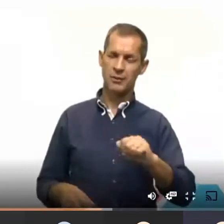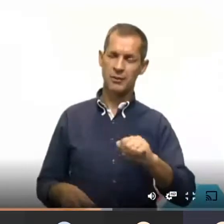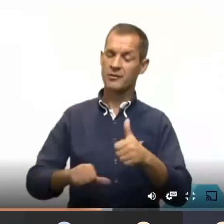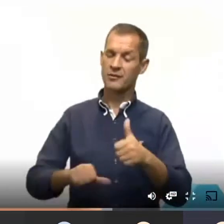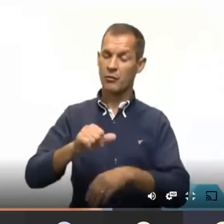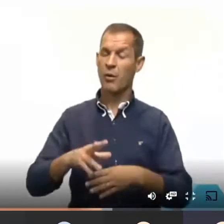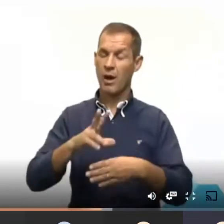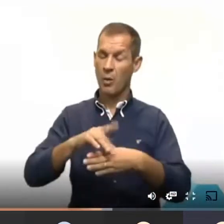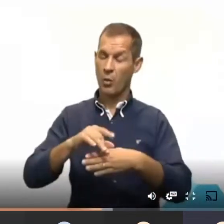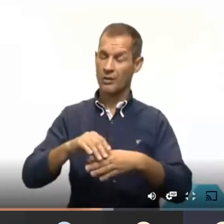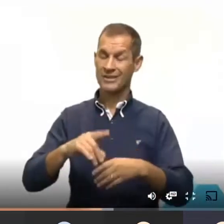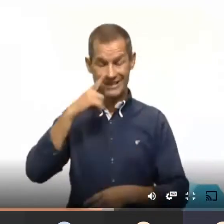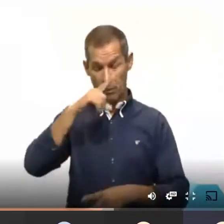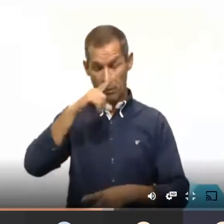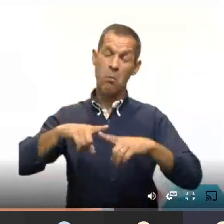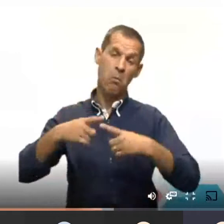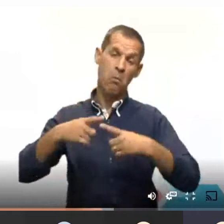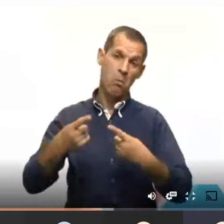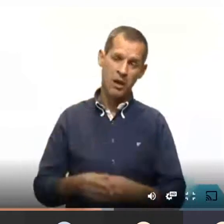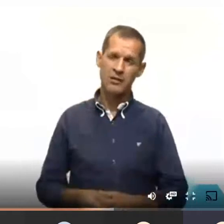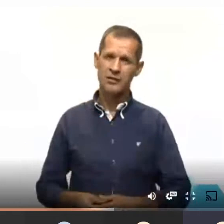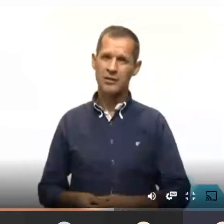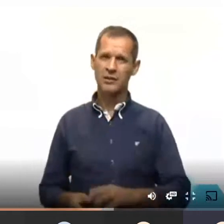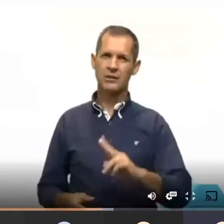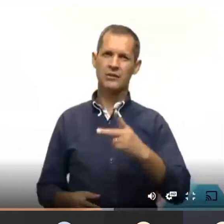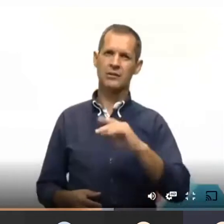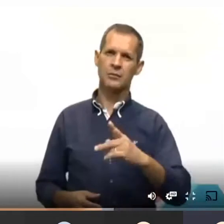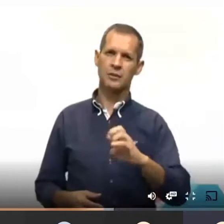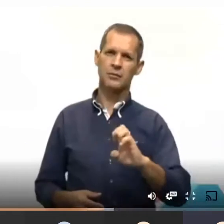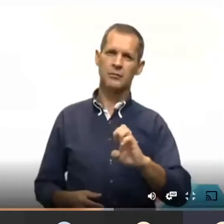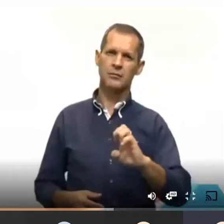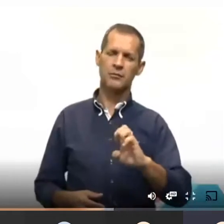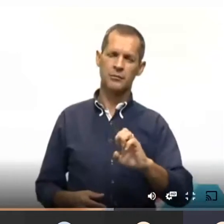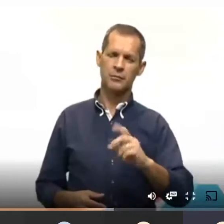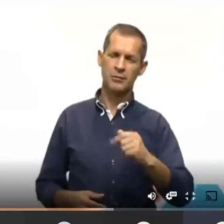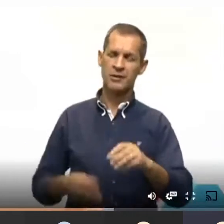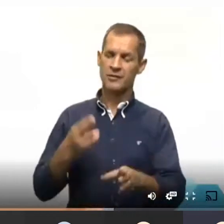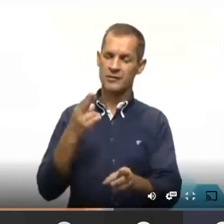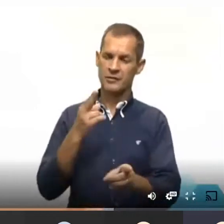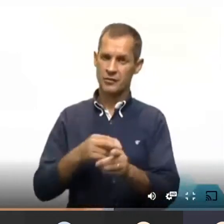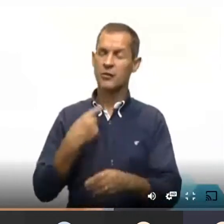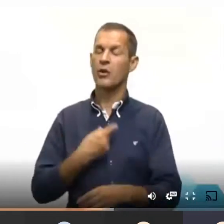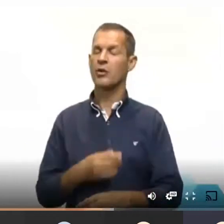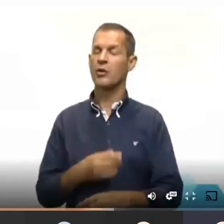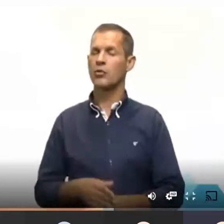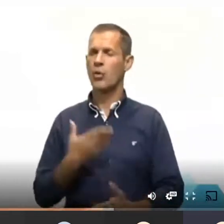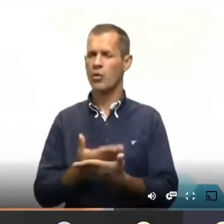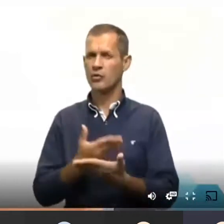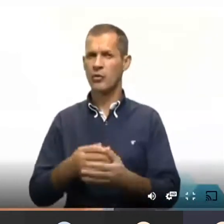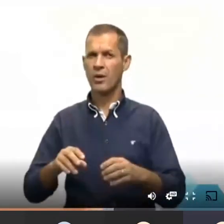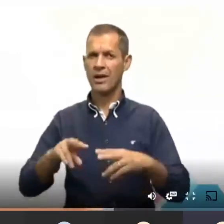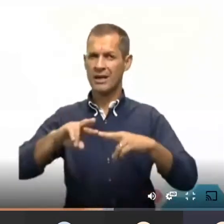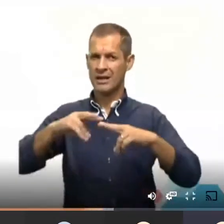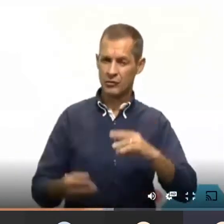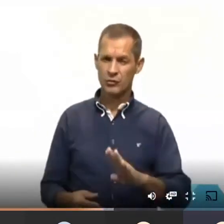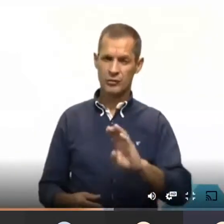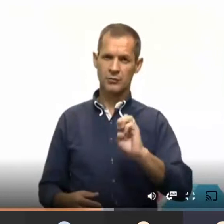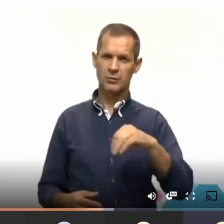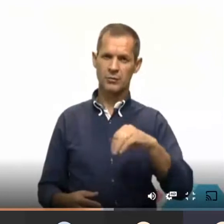né? Então, no caso da hiperplasia de próstata, na nossa histologia, a gente vai ver